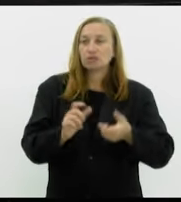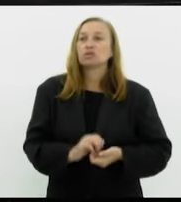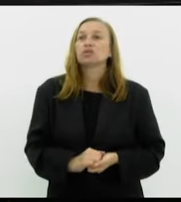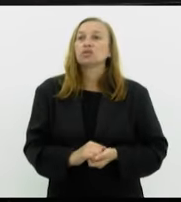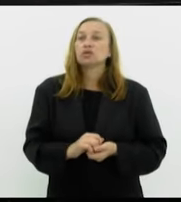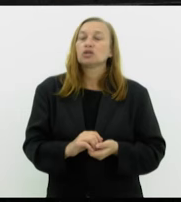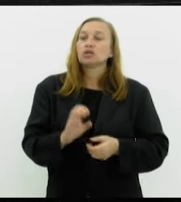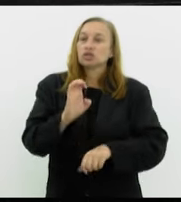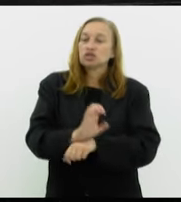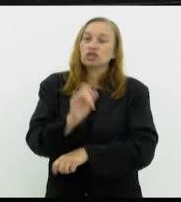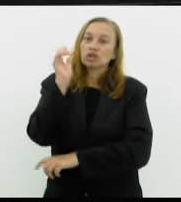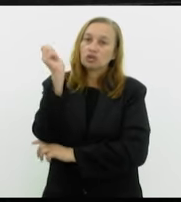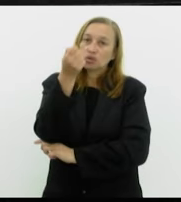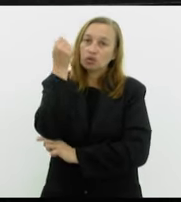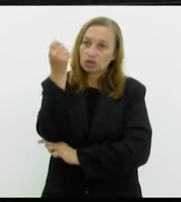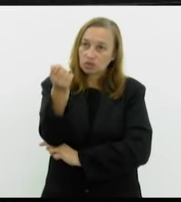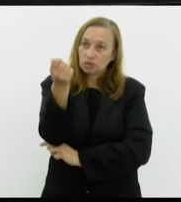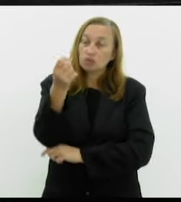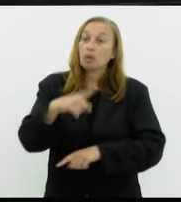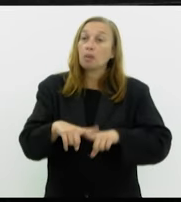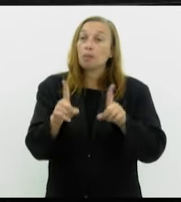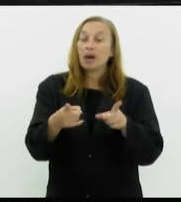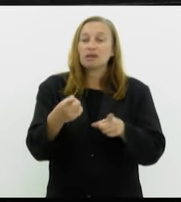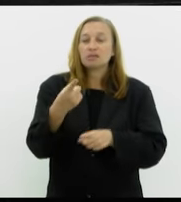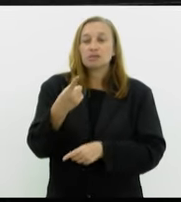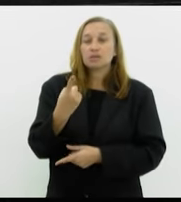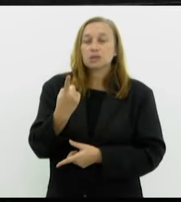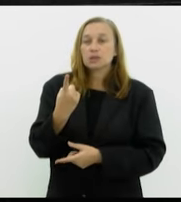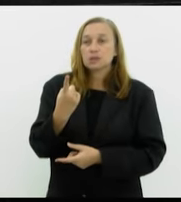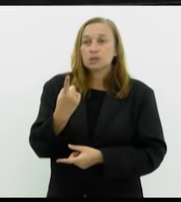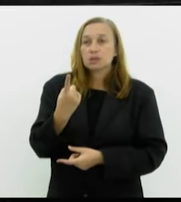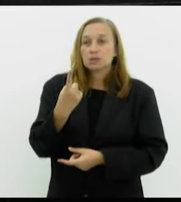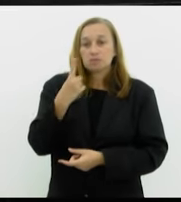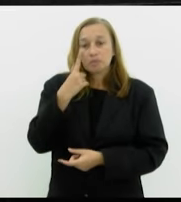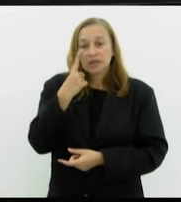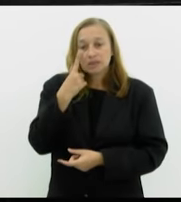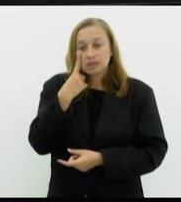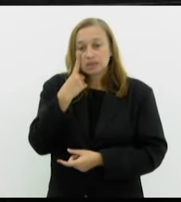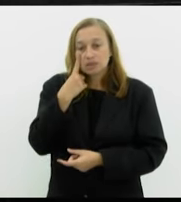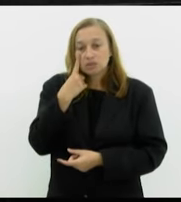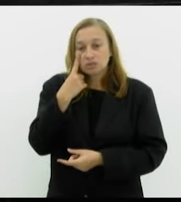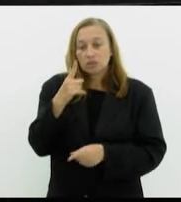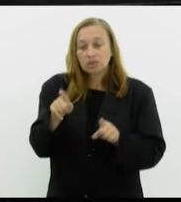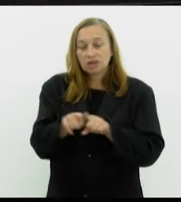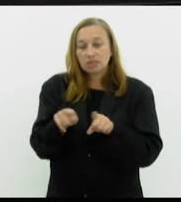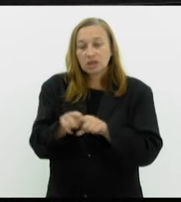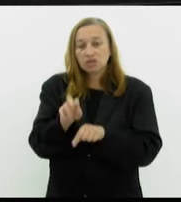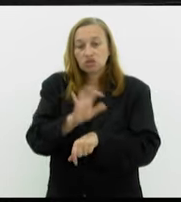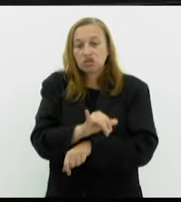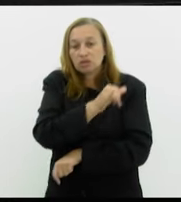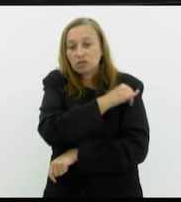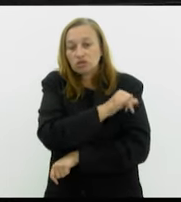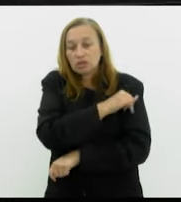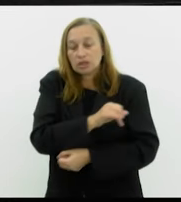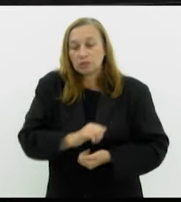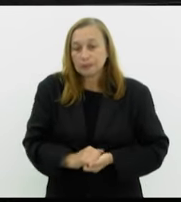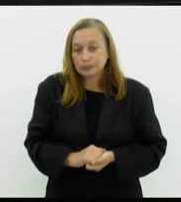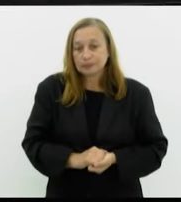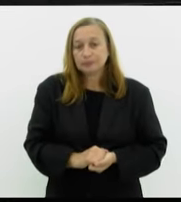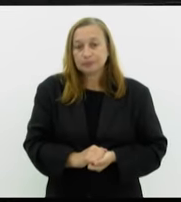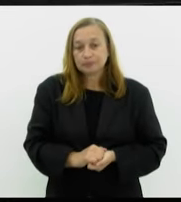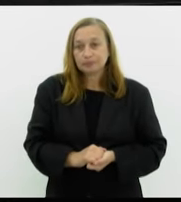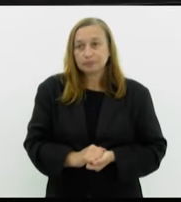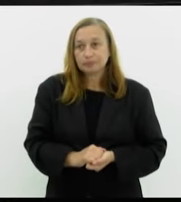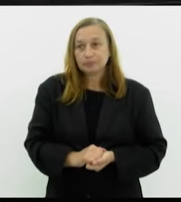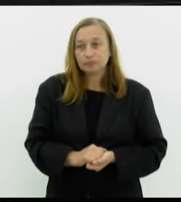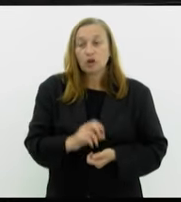Grande do Sul, mas com um olho aqui no nosso estado do Rio de Janeiro.